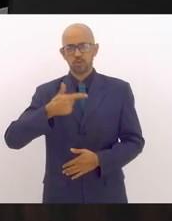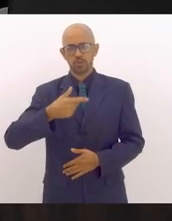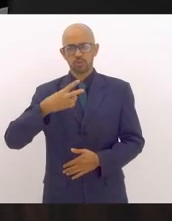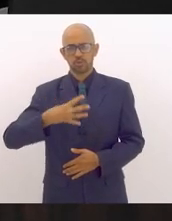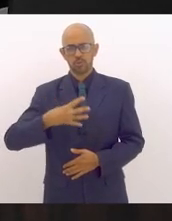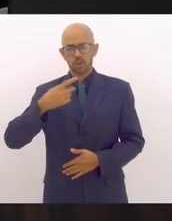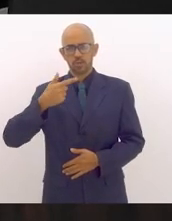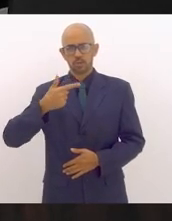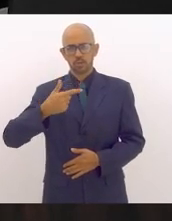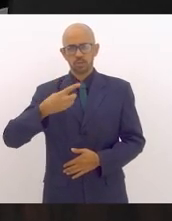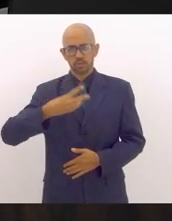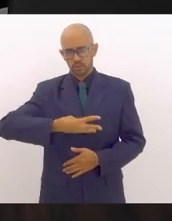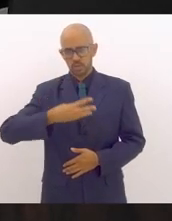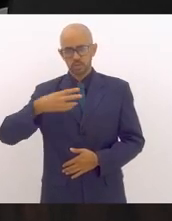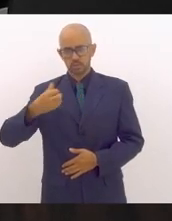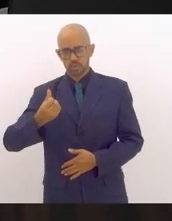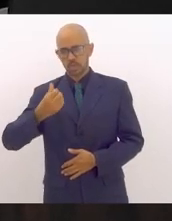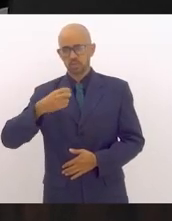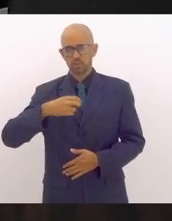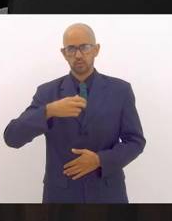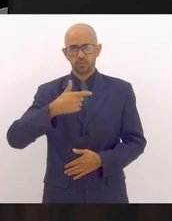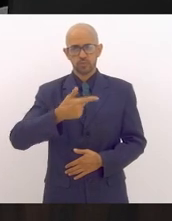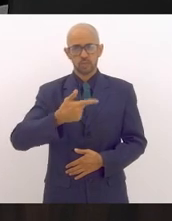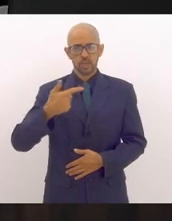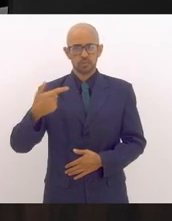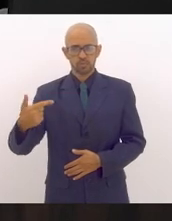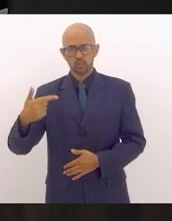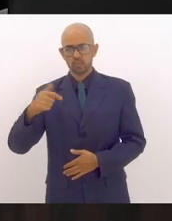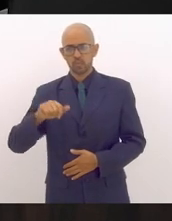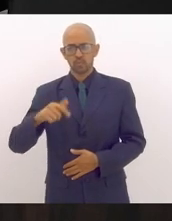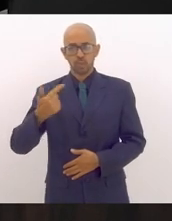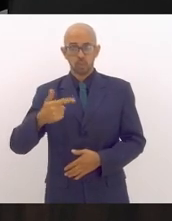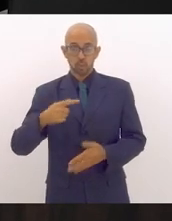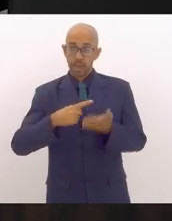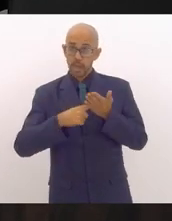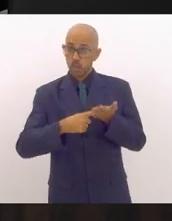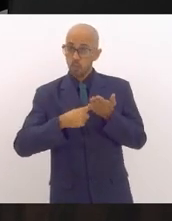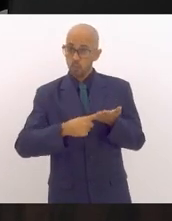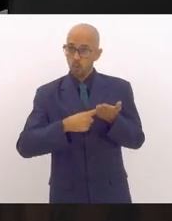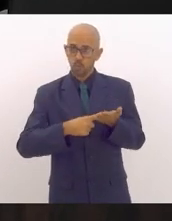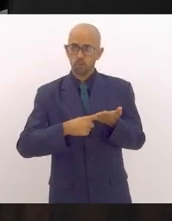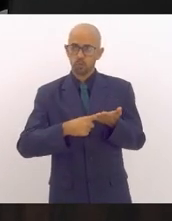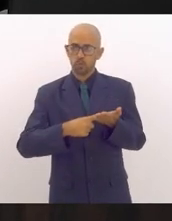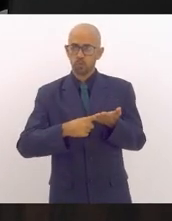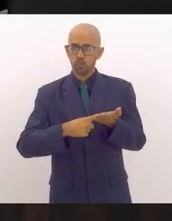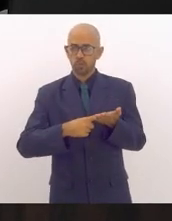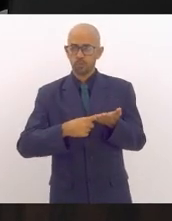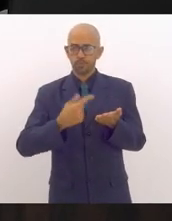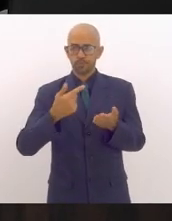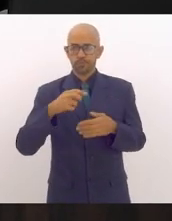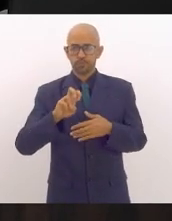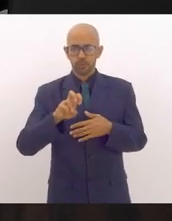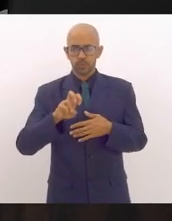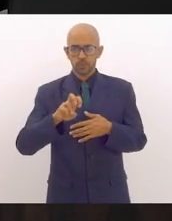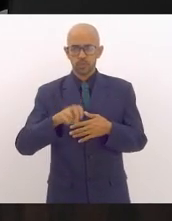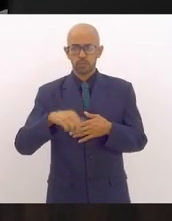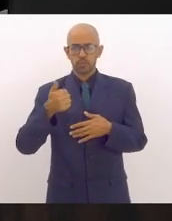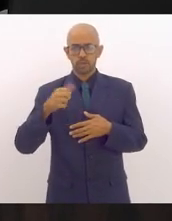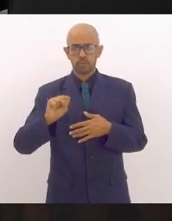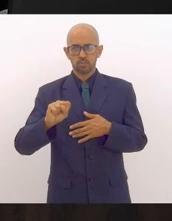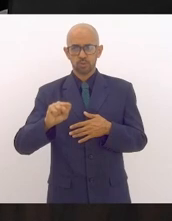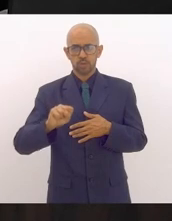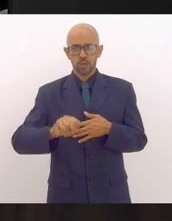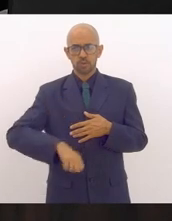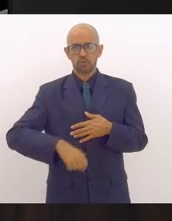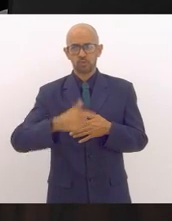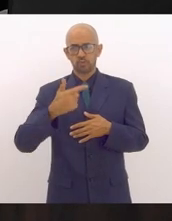29º, 36º, 22º. Sem acordo: o 5º, o 18º, o